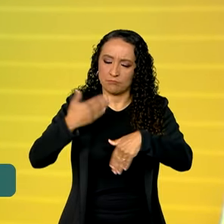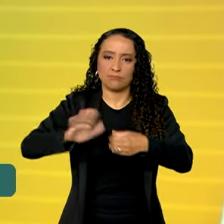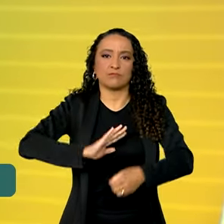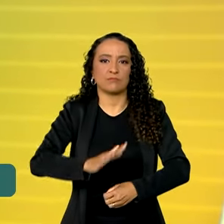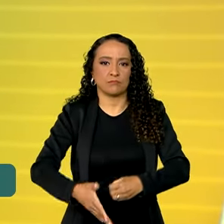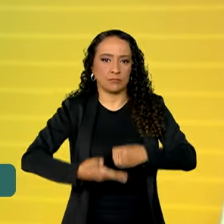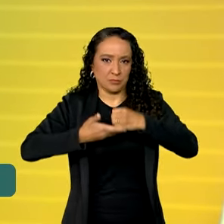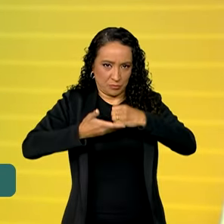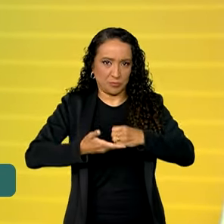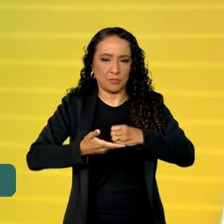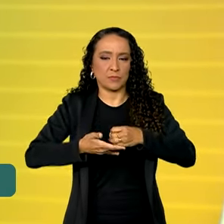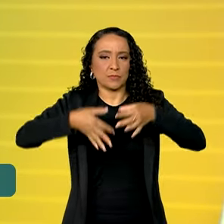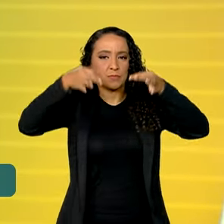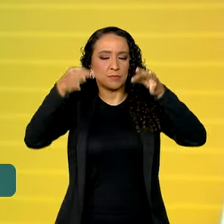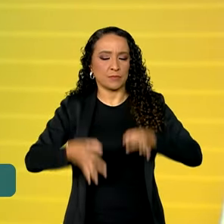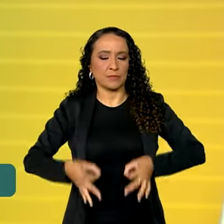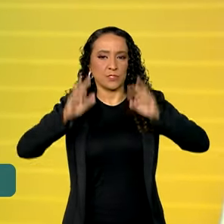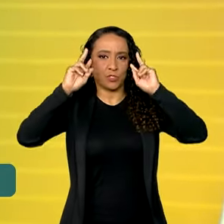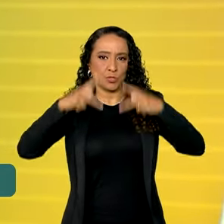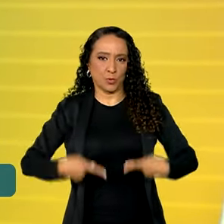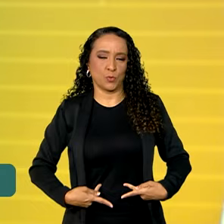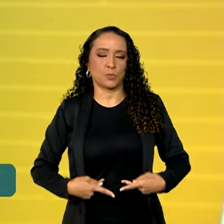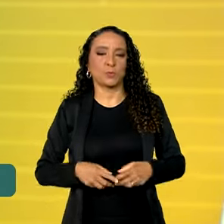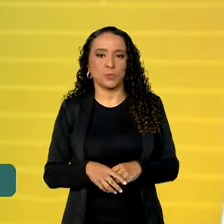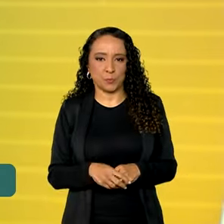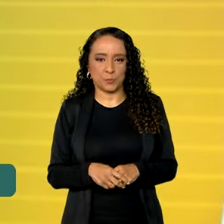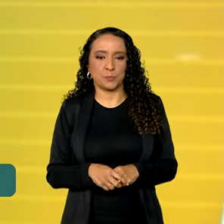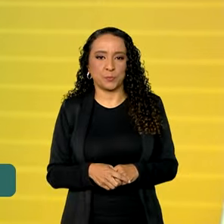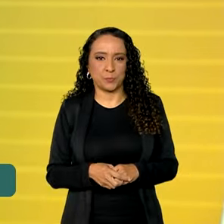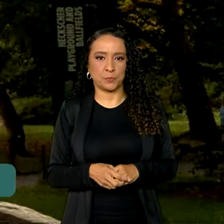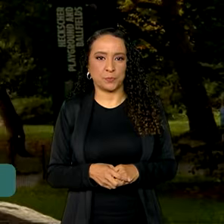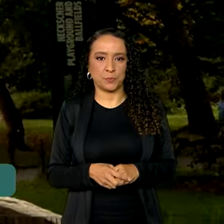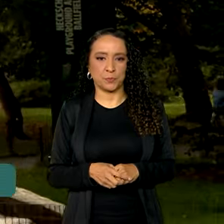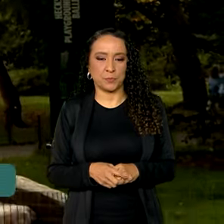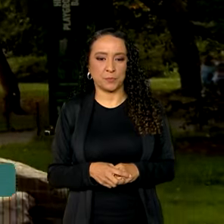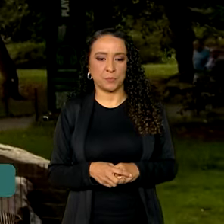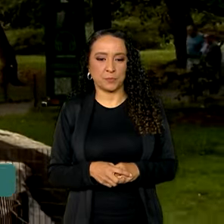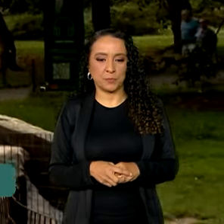o desenvolvimento sustentável e a dignidade humana.